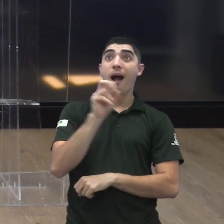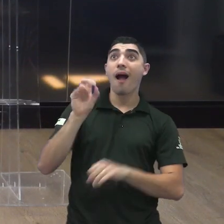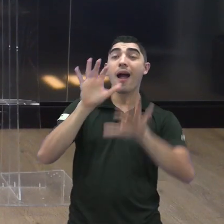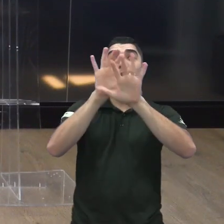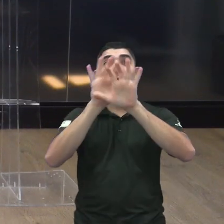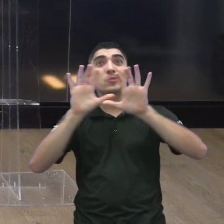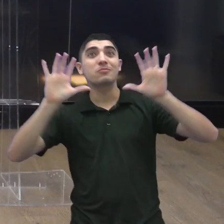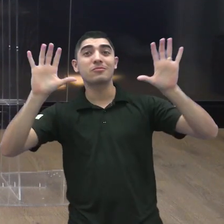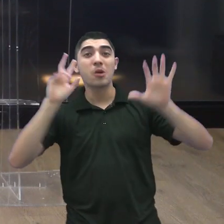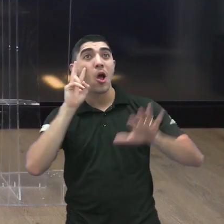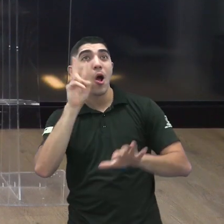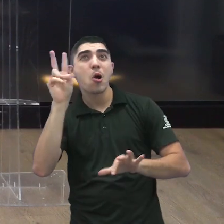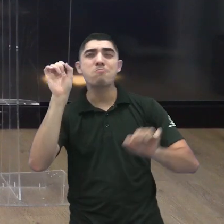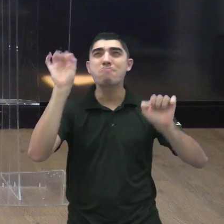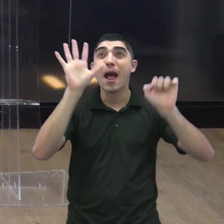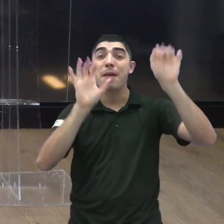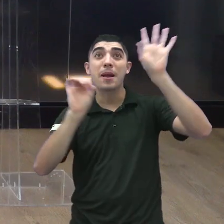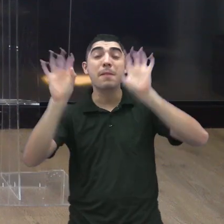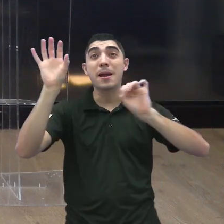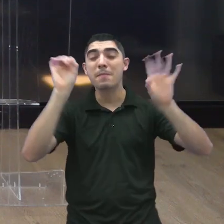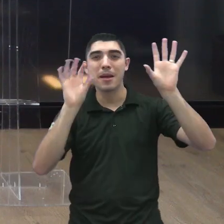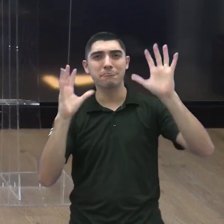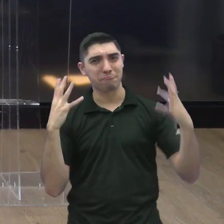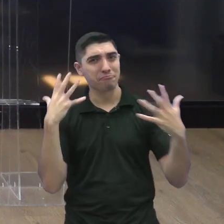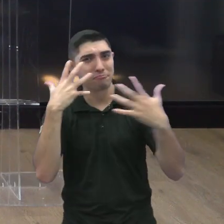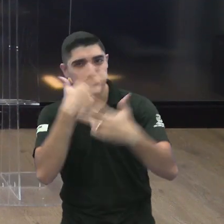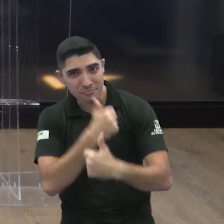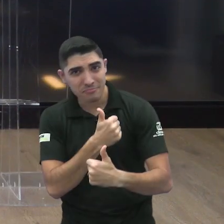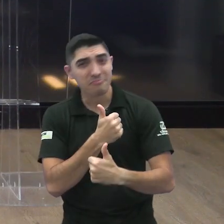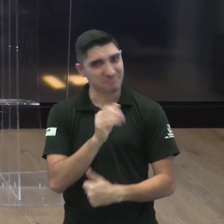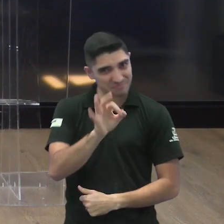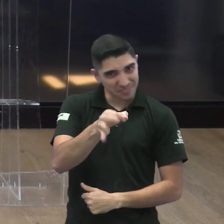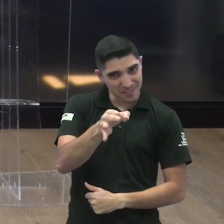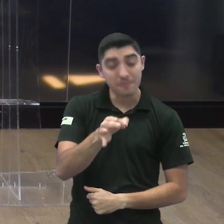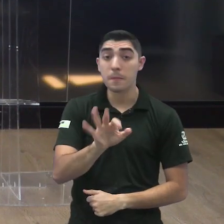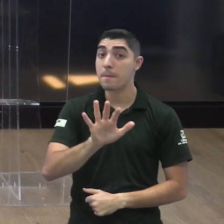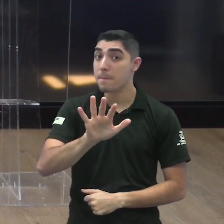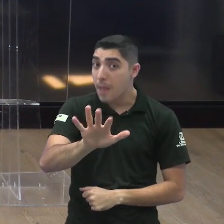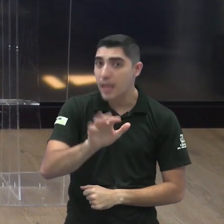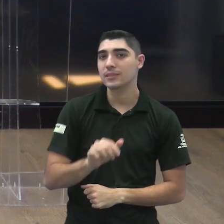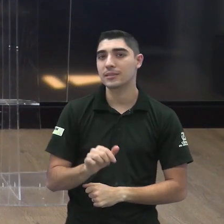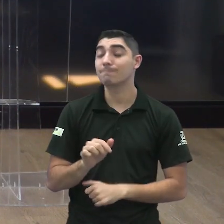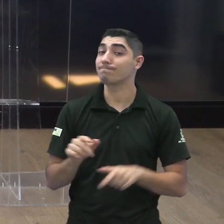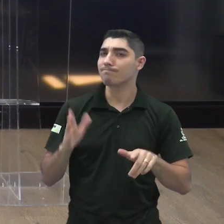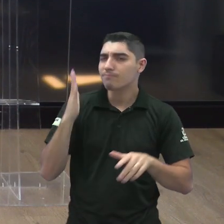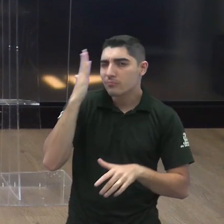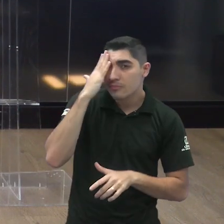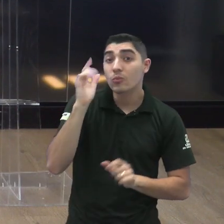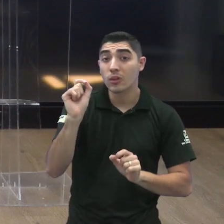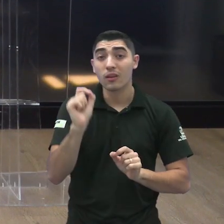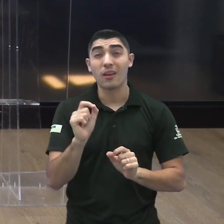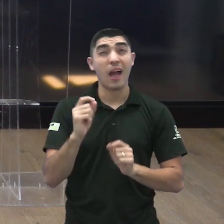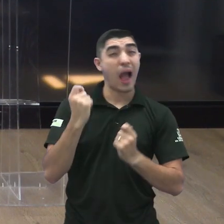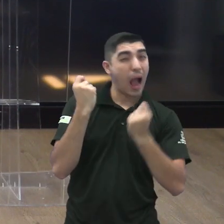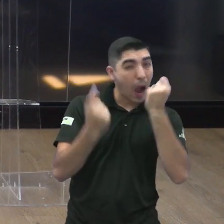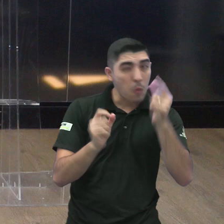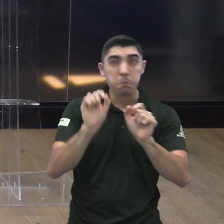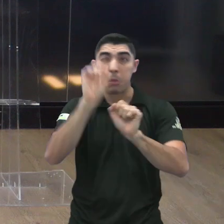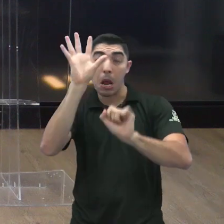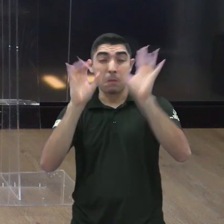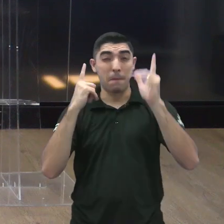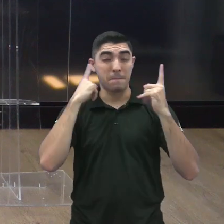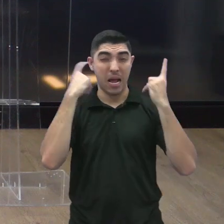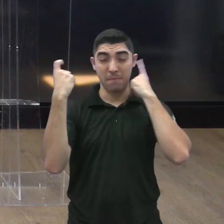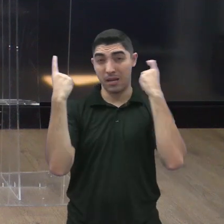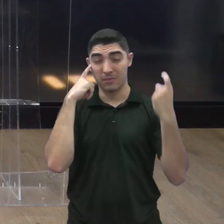shows pirotécnicos que colorem o céu com muito brilho. Faz parte do show e é lindo, né? Mas não dá para negar que alguns